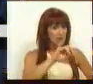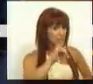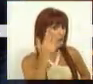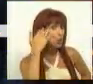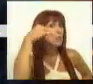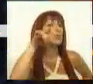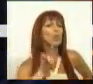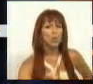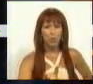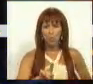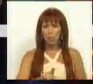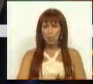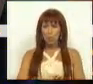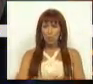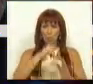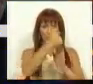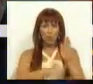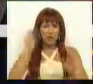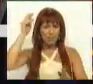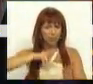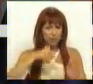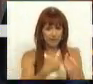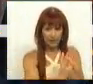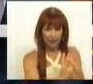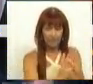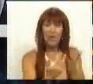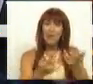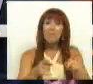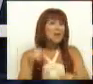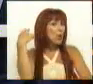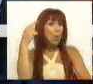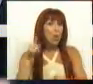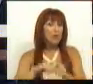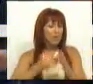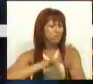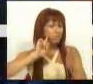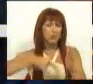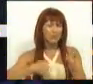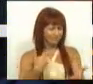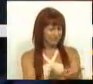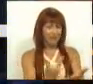1, da Constituição da República Portuguesa. Mas não é a única inconstitucionalidade que padecem